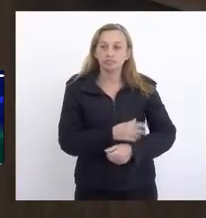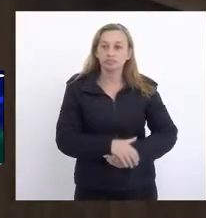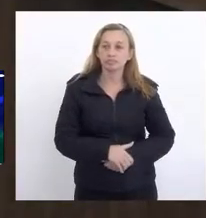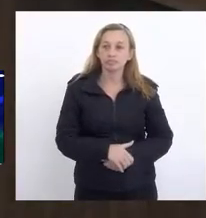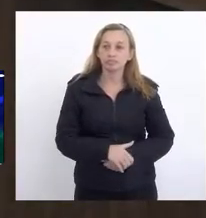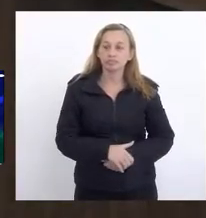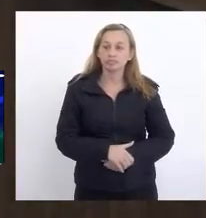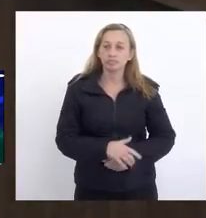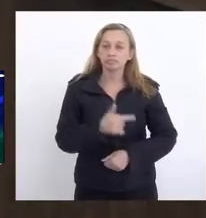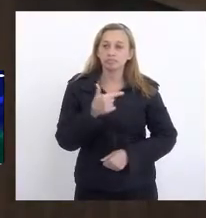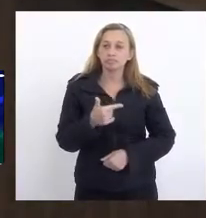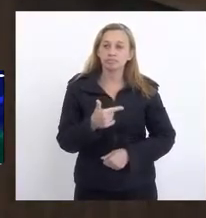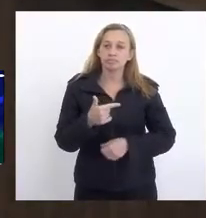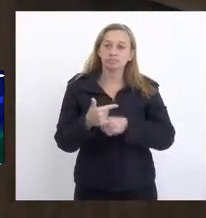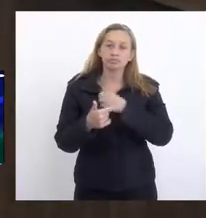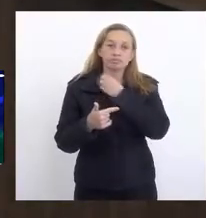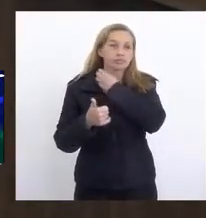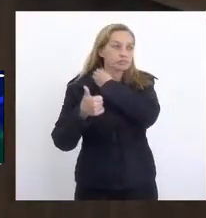na